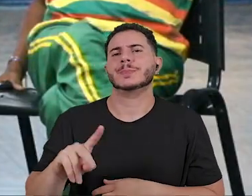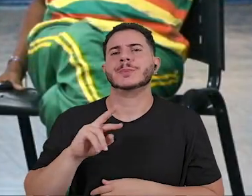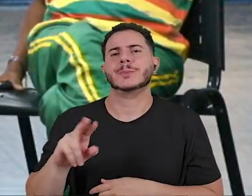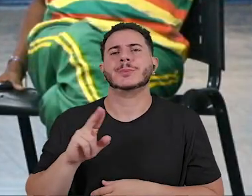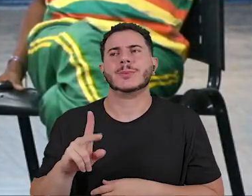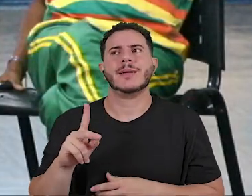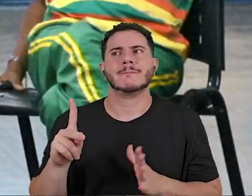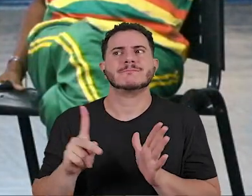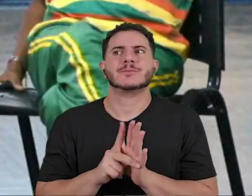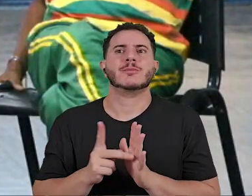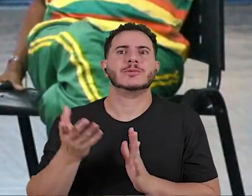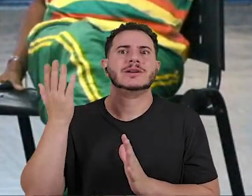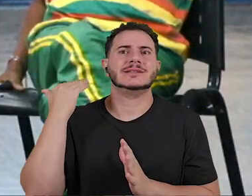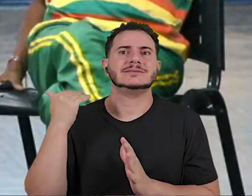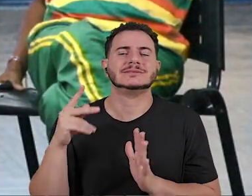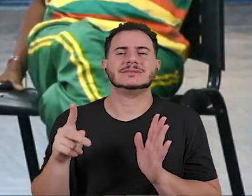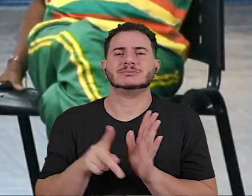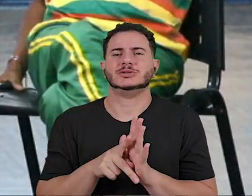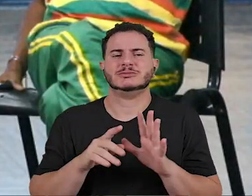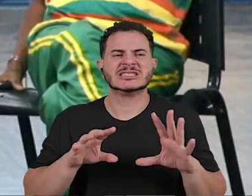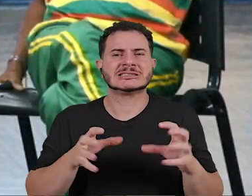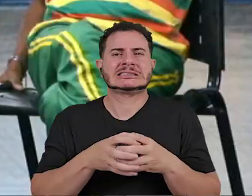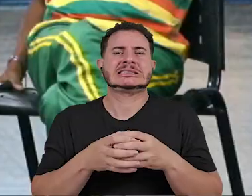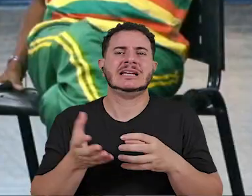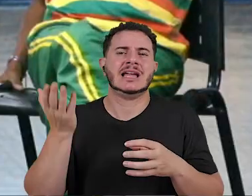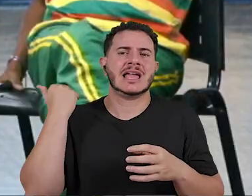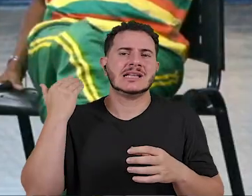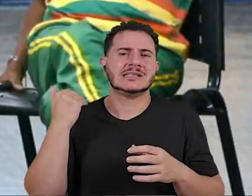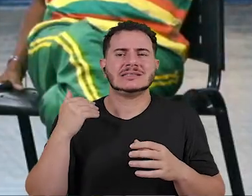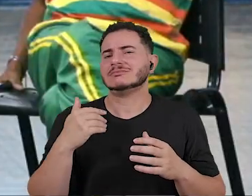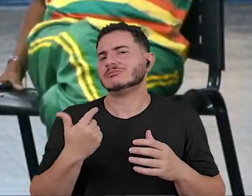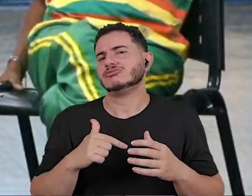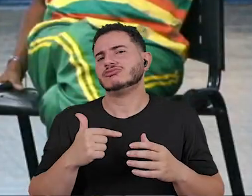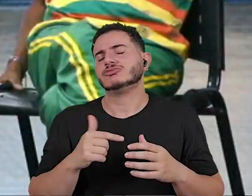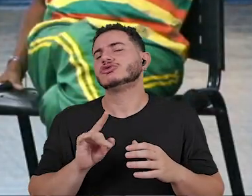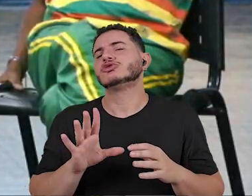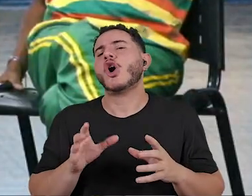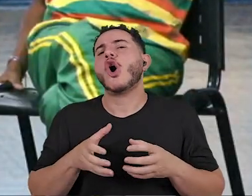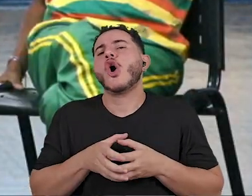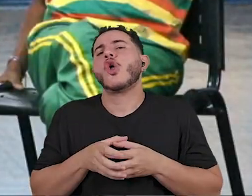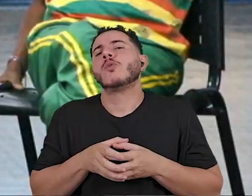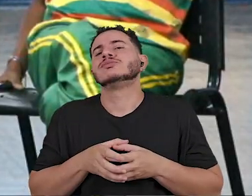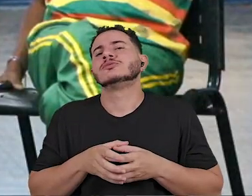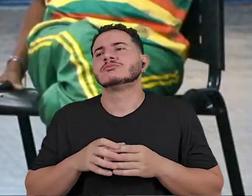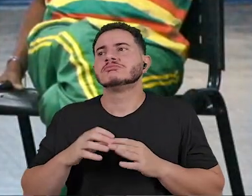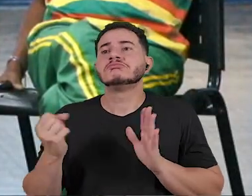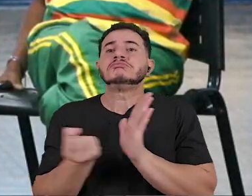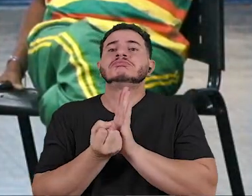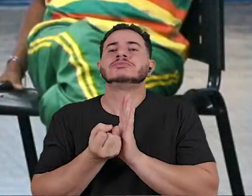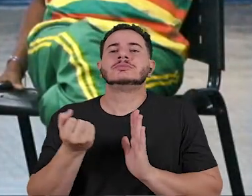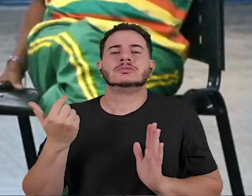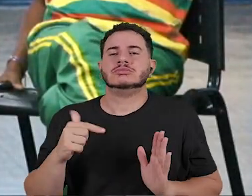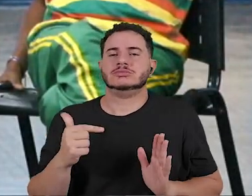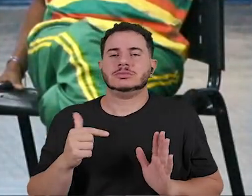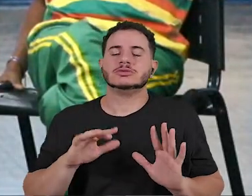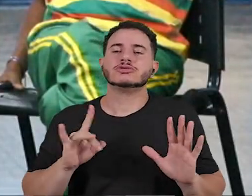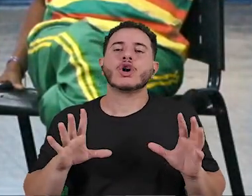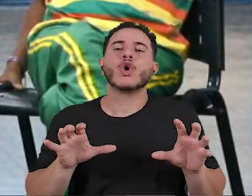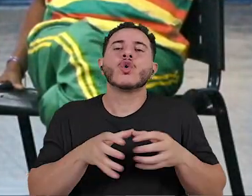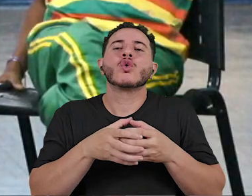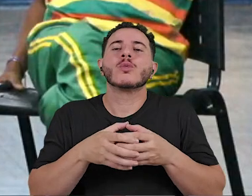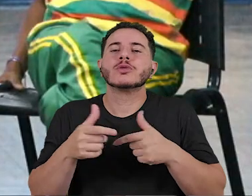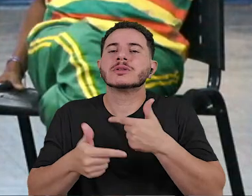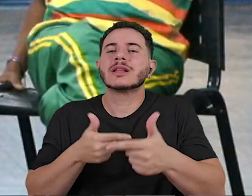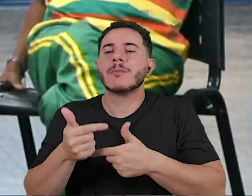como nação, era um grupo de trabalho com crianças numa escola, né, que o meu pai já cansou já de falar sobre isso,